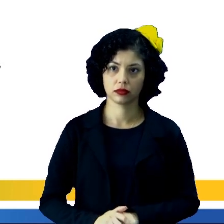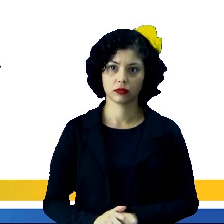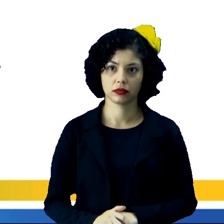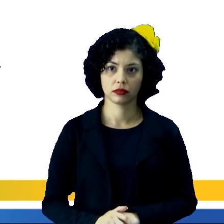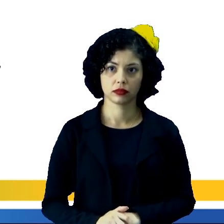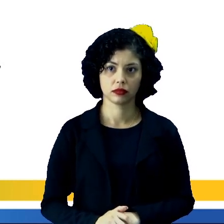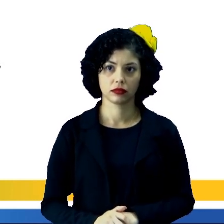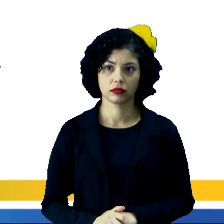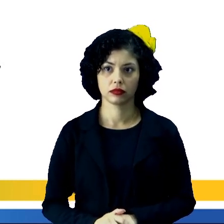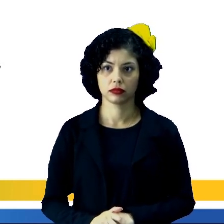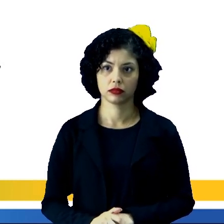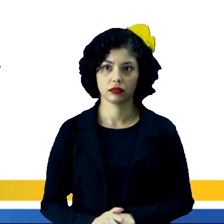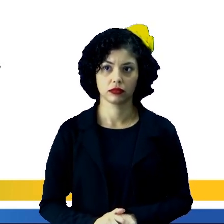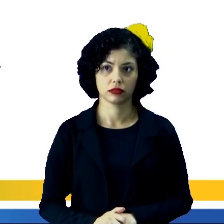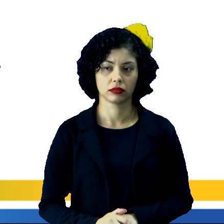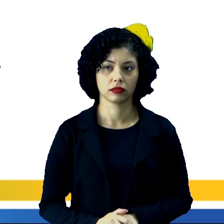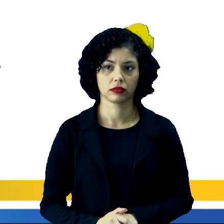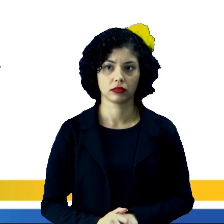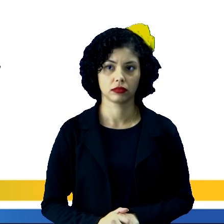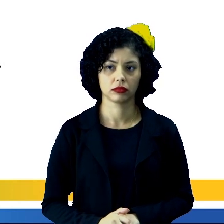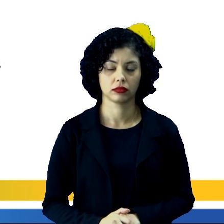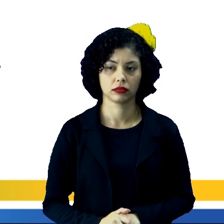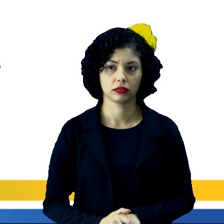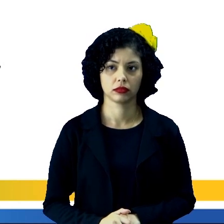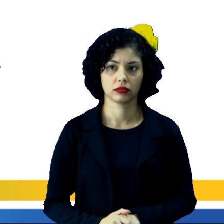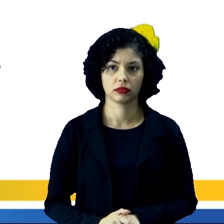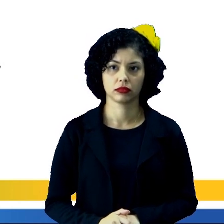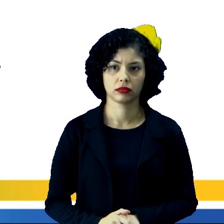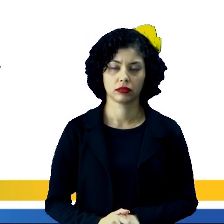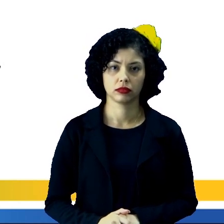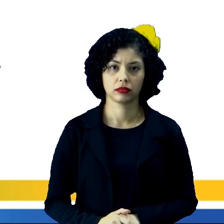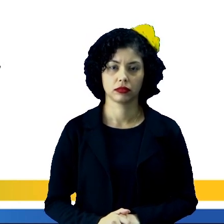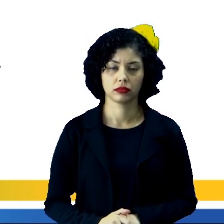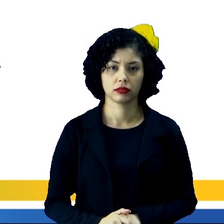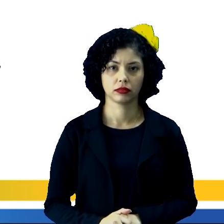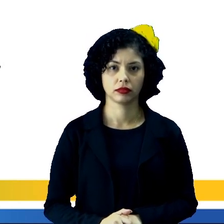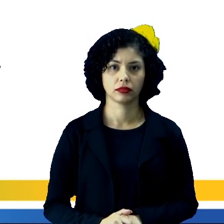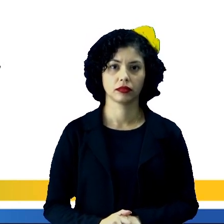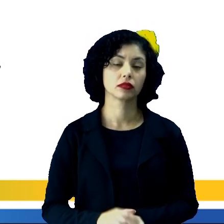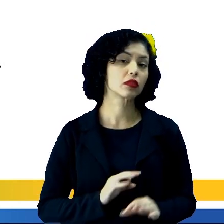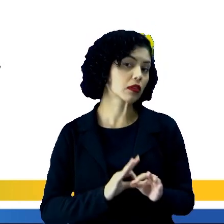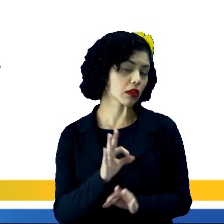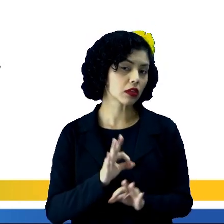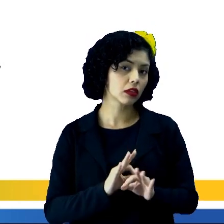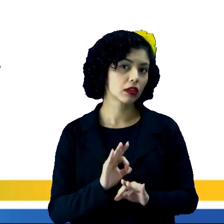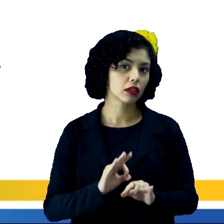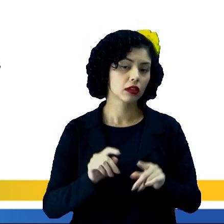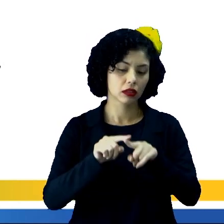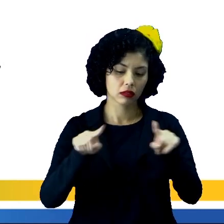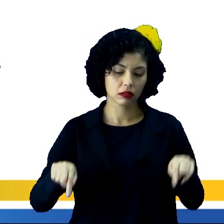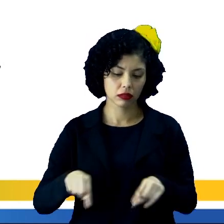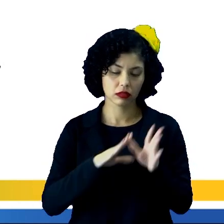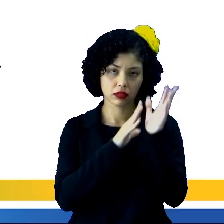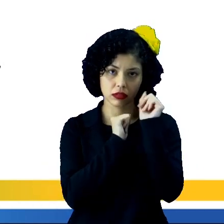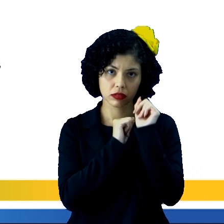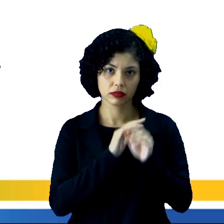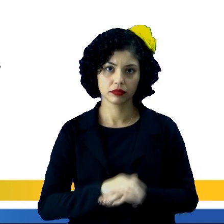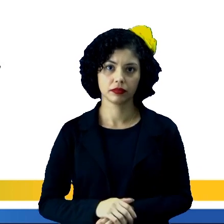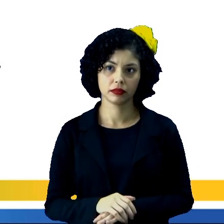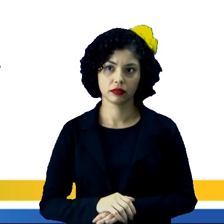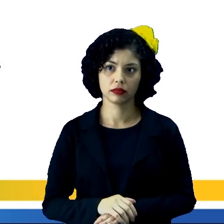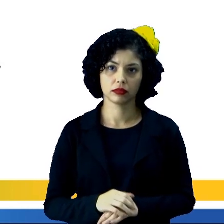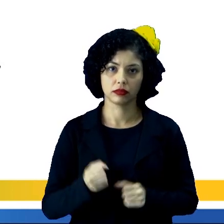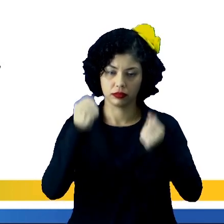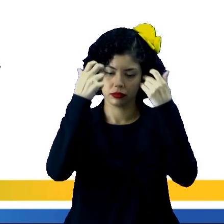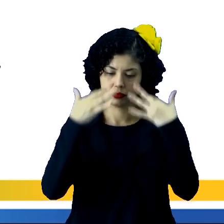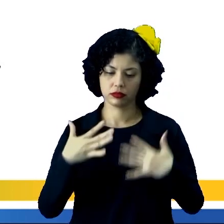E na letra G, tidy up your room, then take a shower. Organize o seu quarto, então